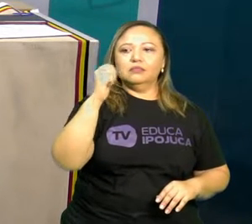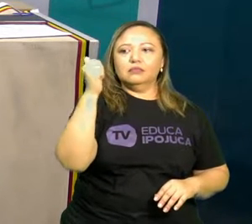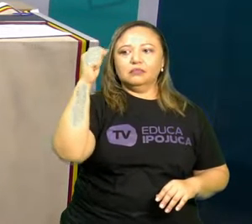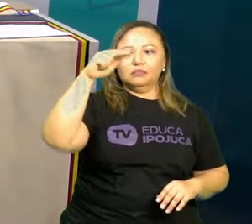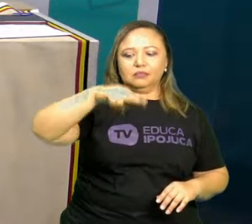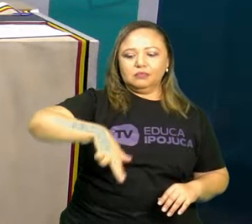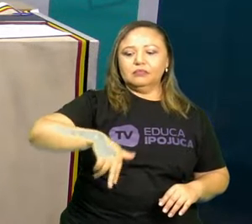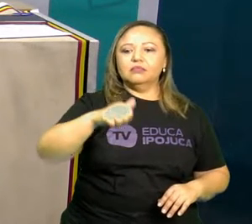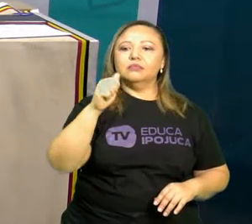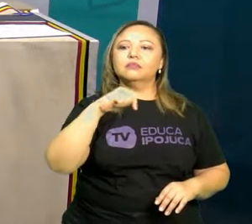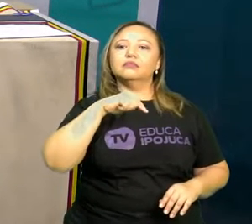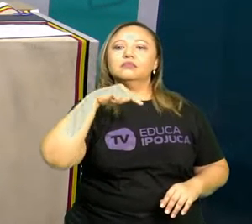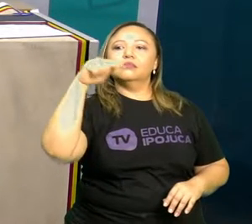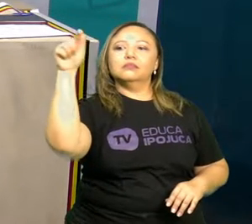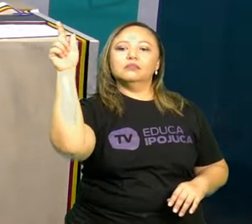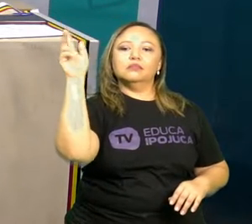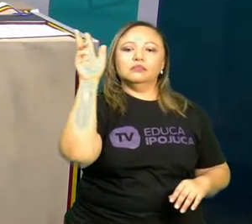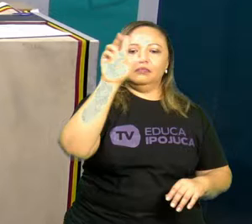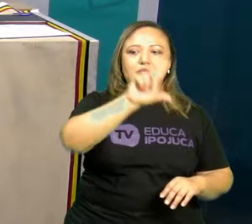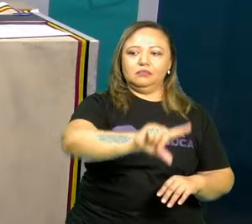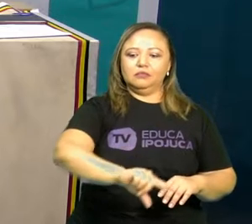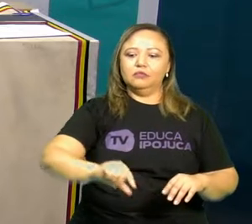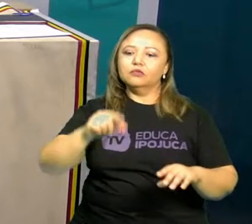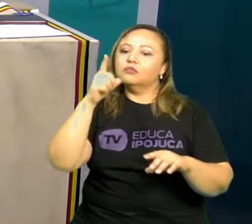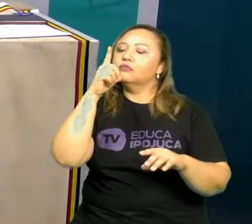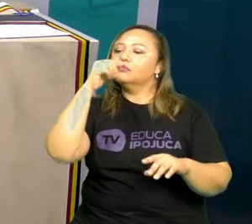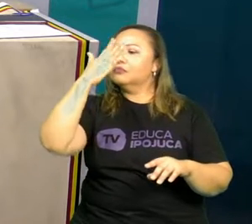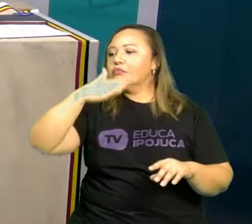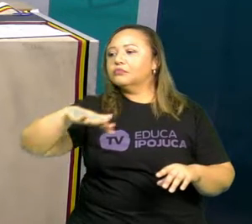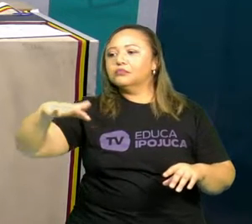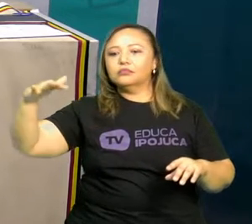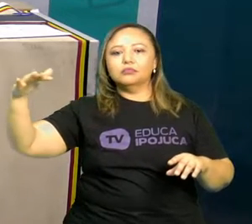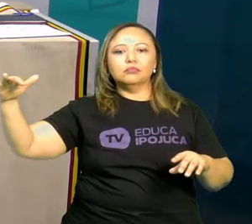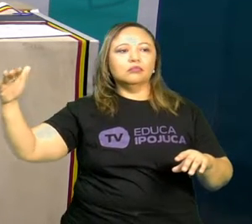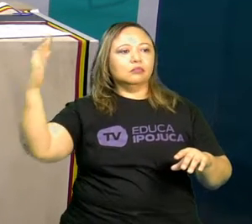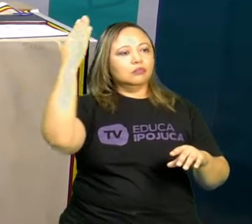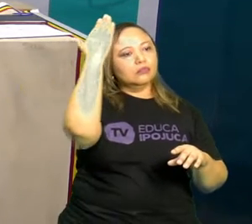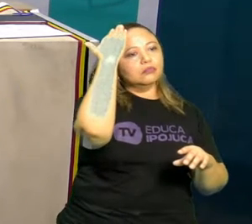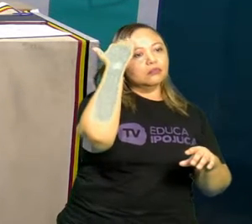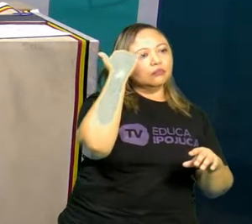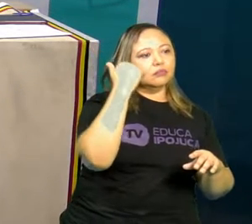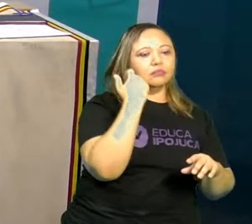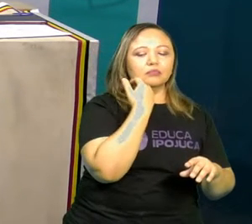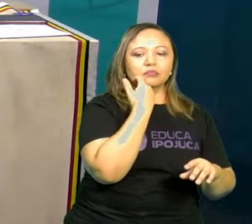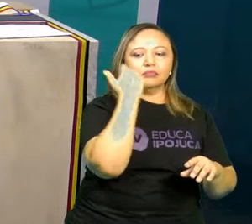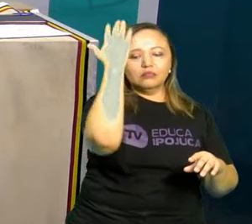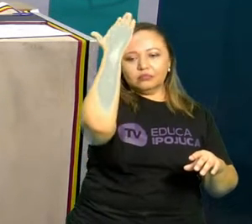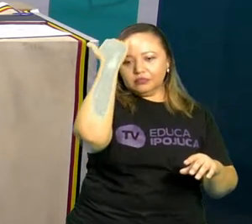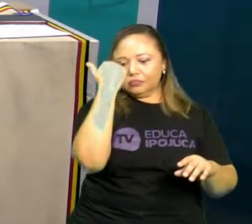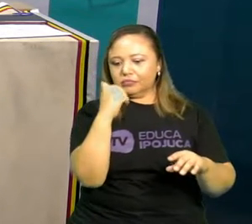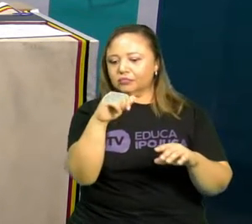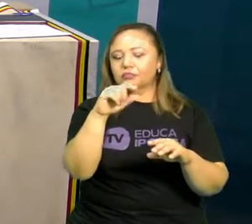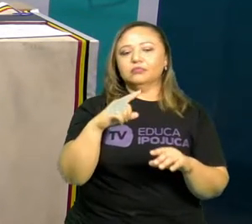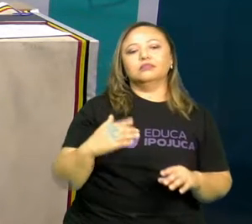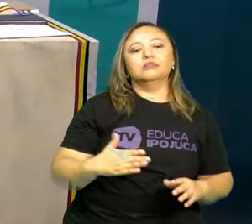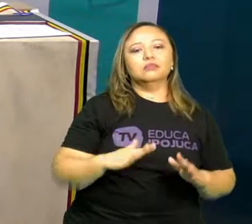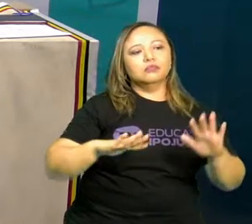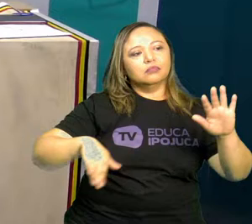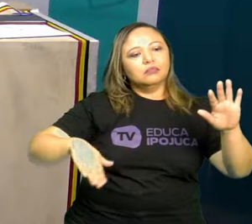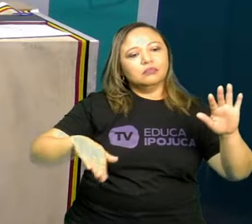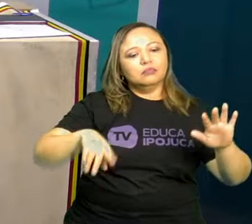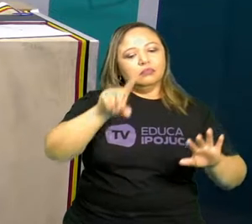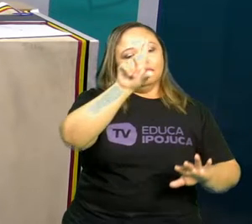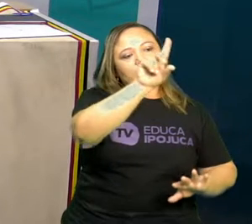Tainá do fundo do mar. Se eu fosse um peixinho e soubesse